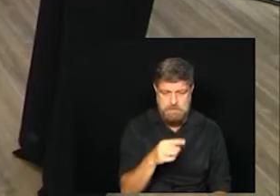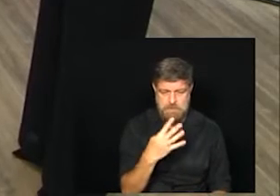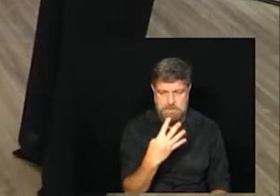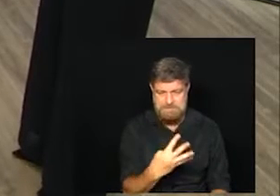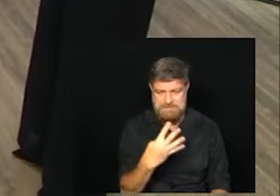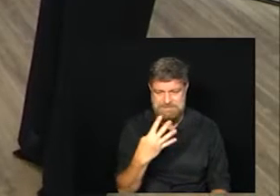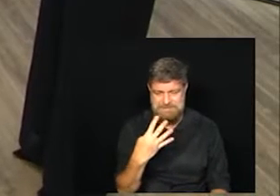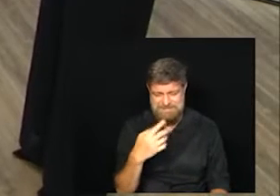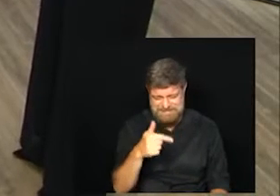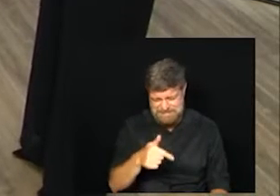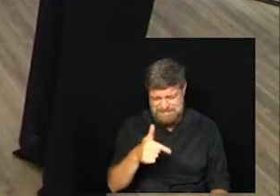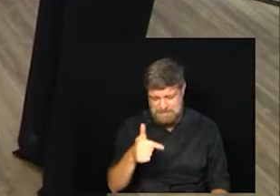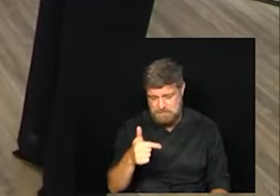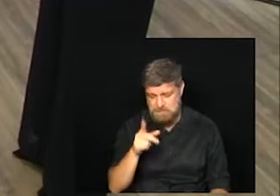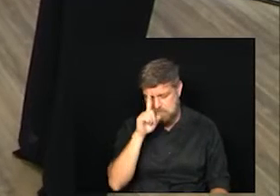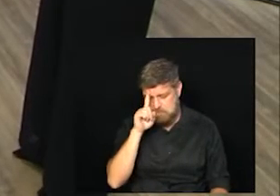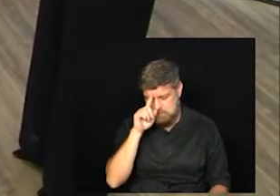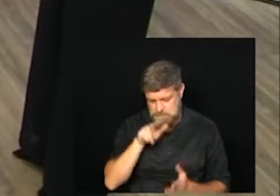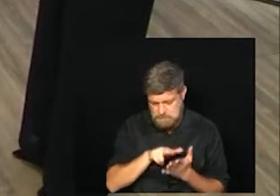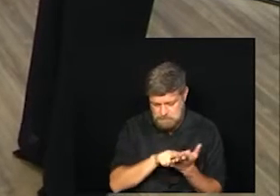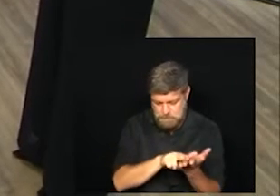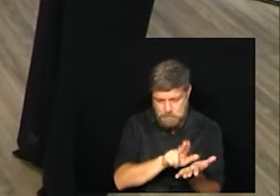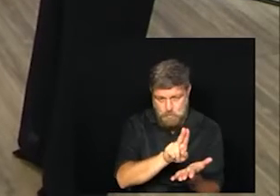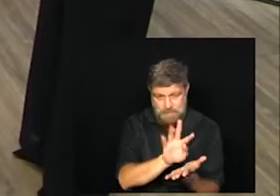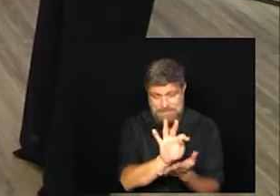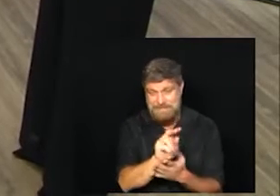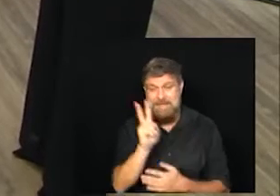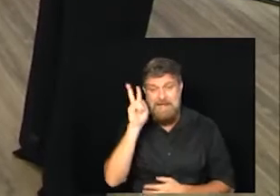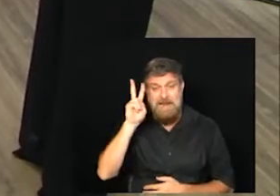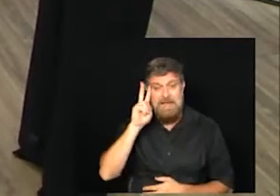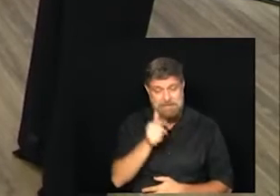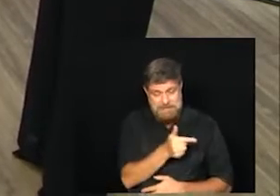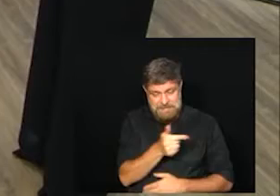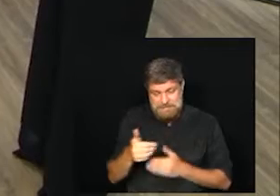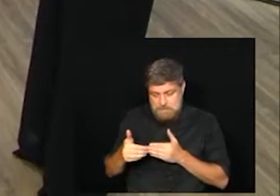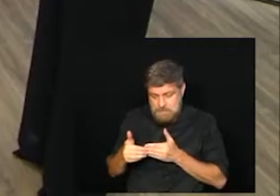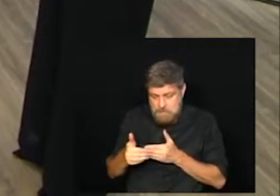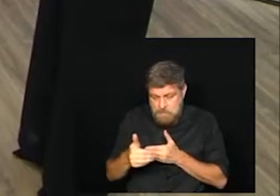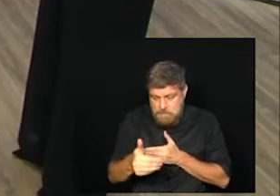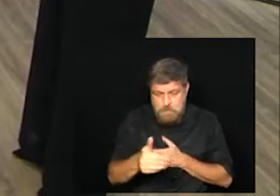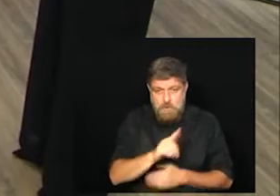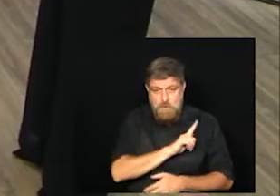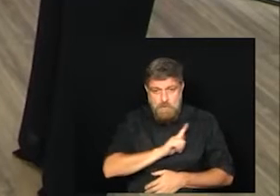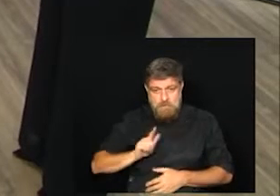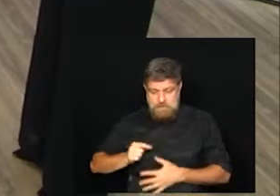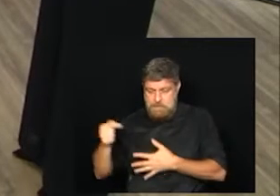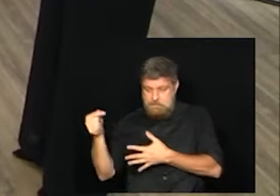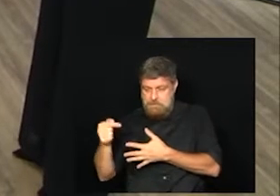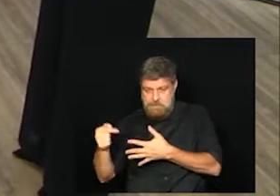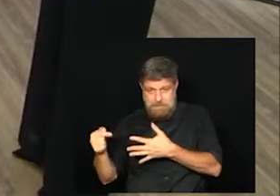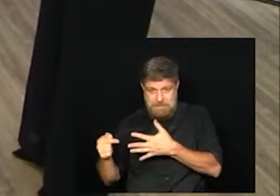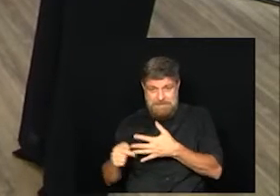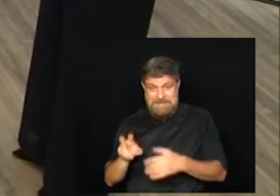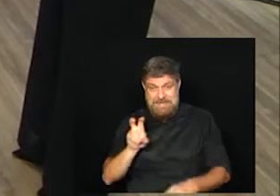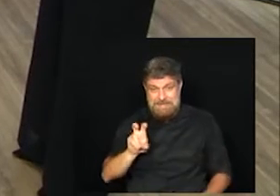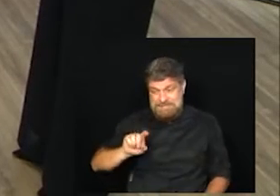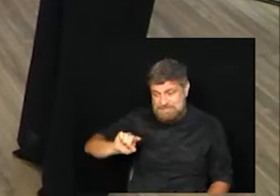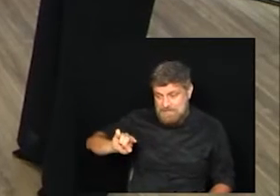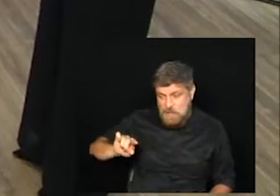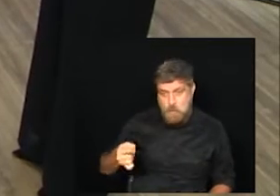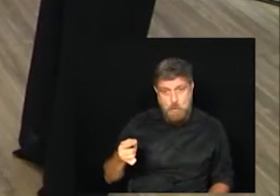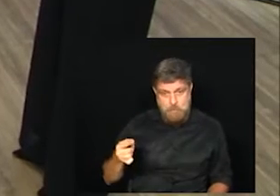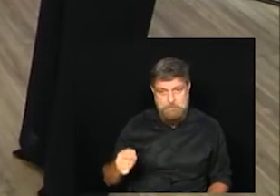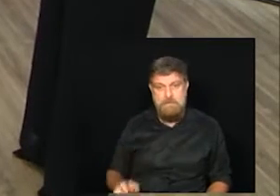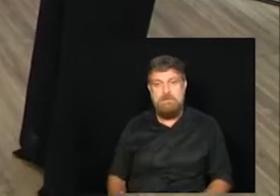4.472 em UTI. A gente lembra que desde o início da semana, o governo tem pontuado menos de 5.000 pacientes no estado